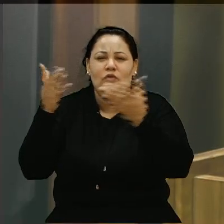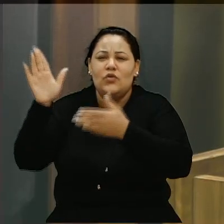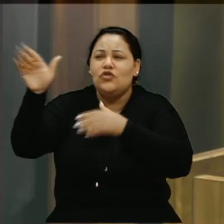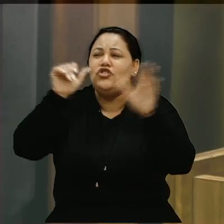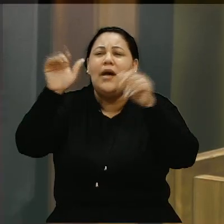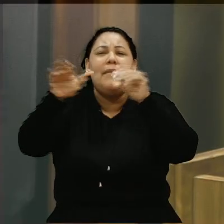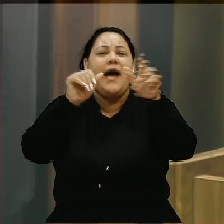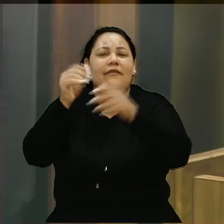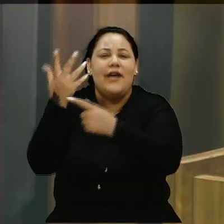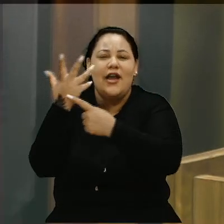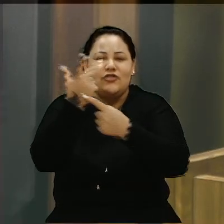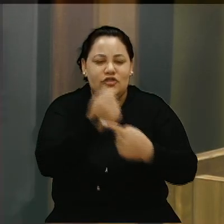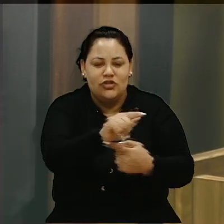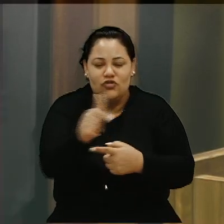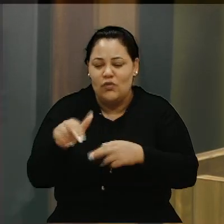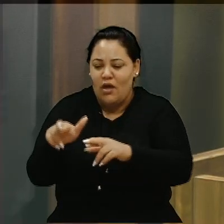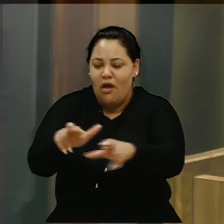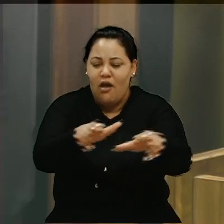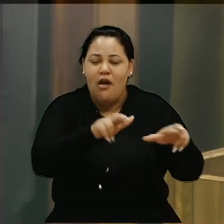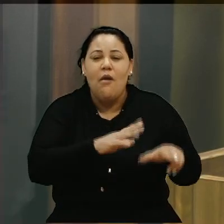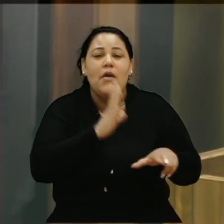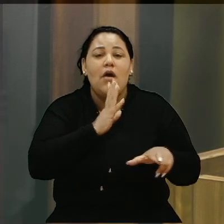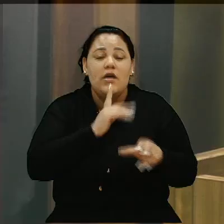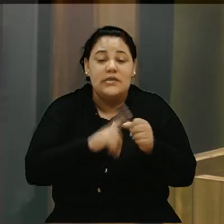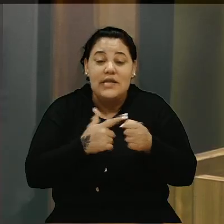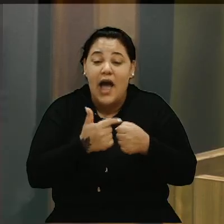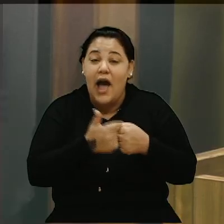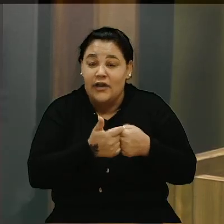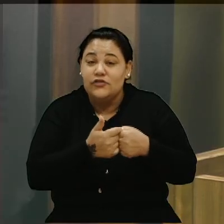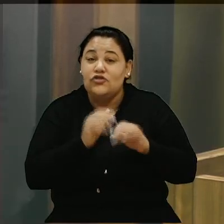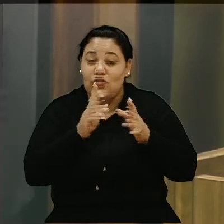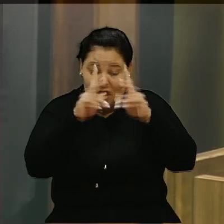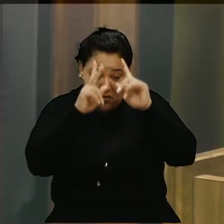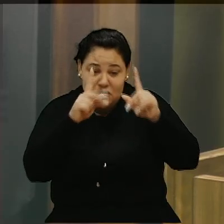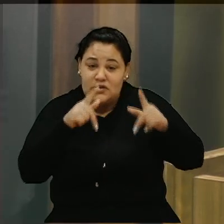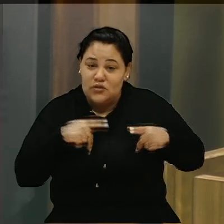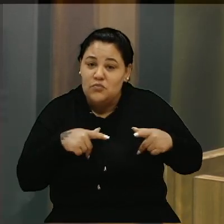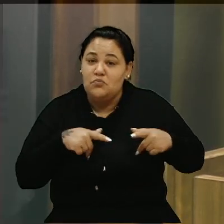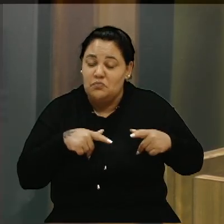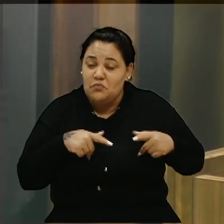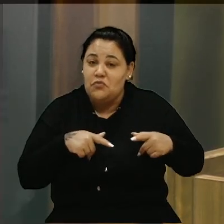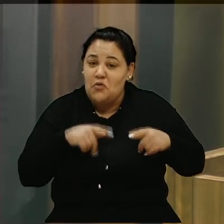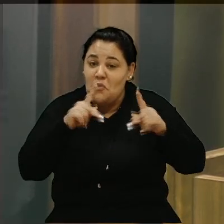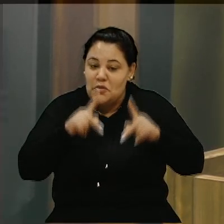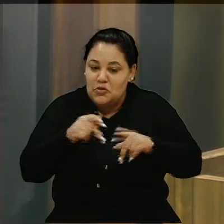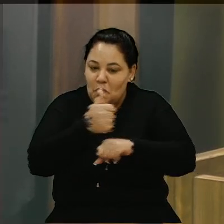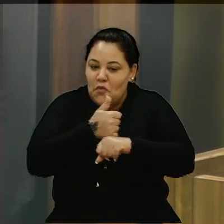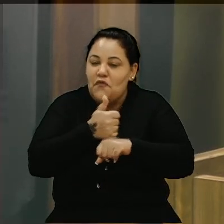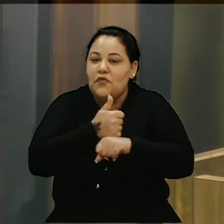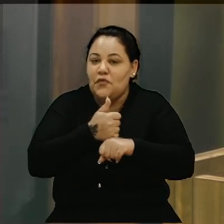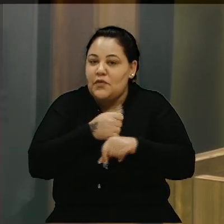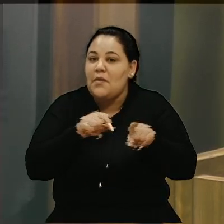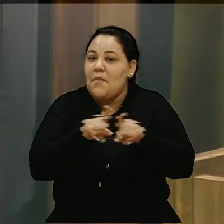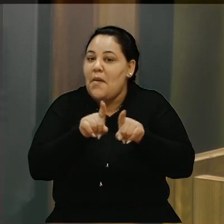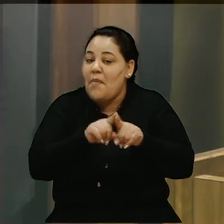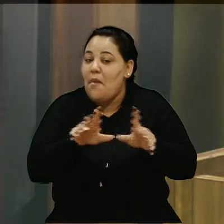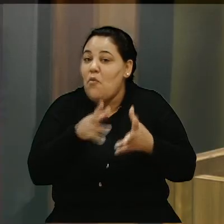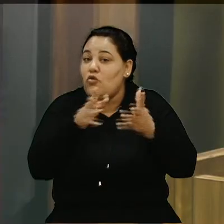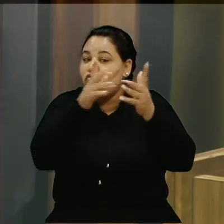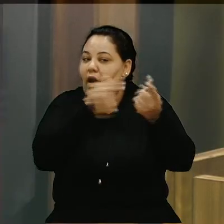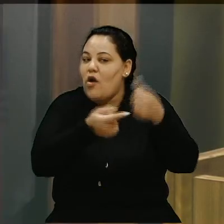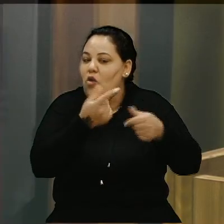cidade, que por muitas vezes foi reconhecida por produtores culturais de todo o Brasil como um reduto importante para a economia da